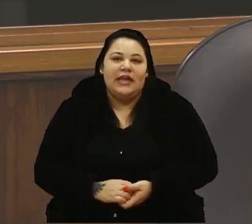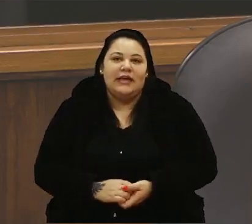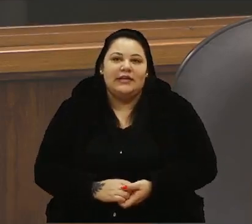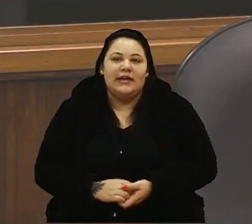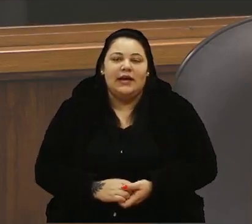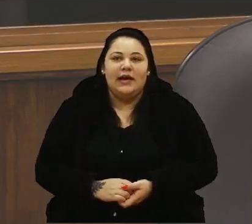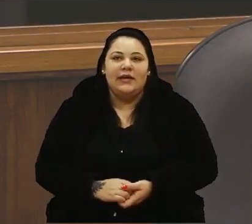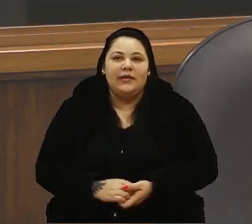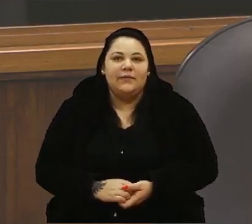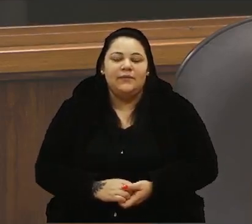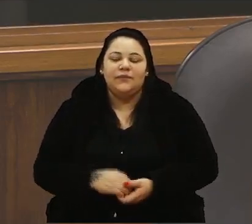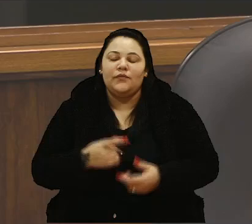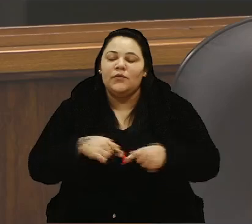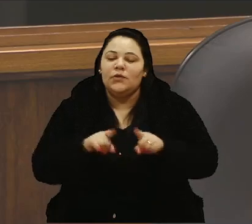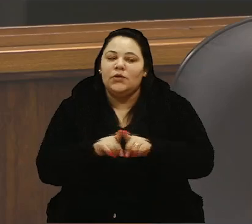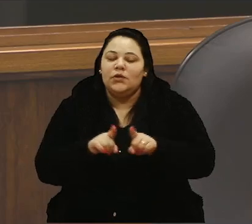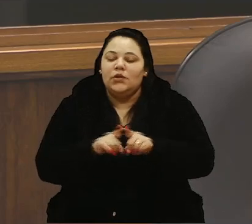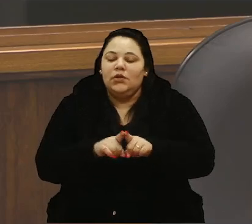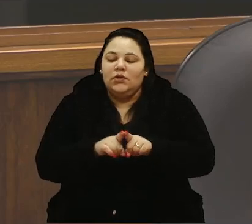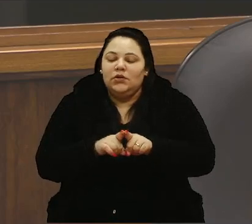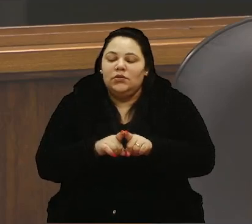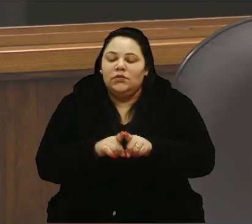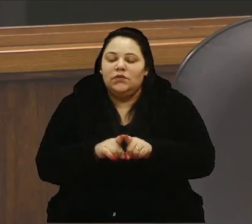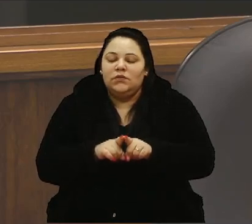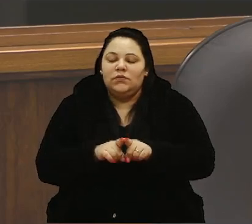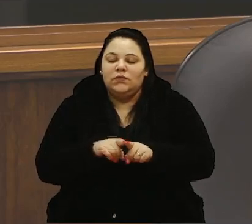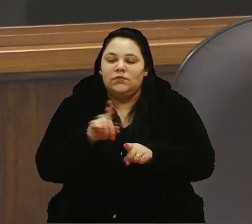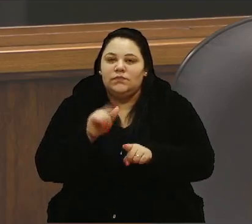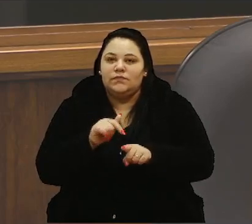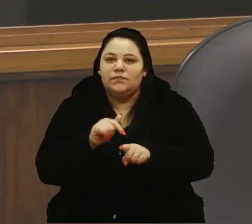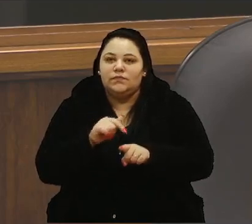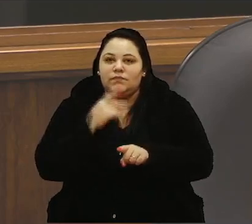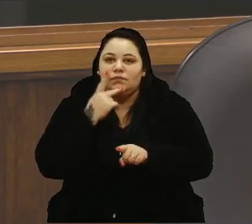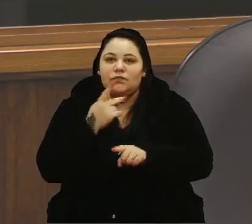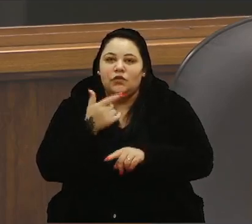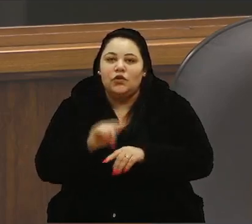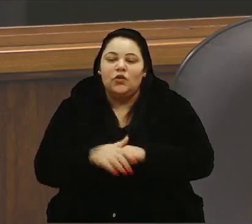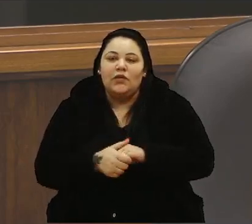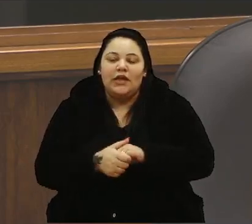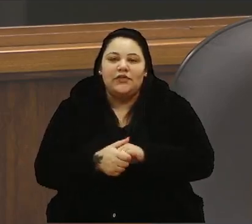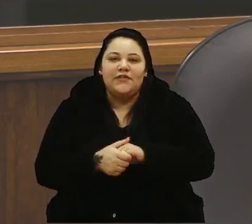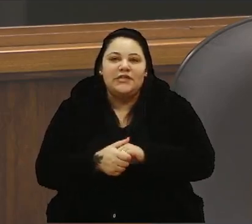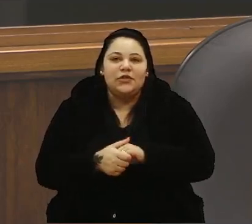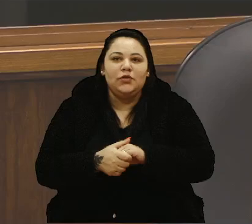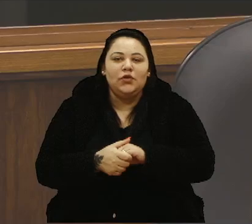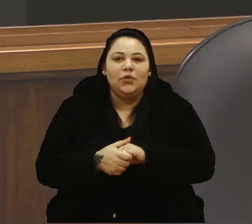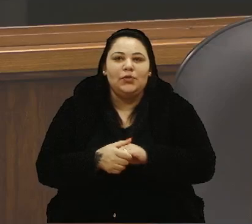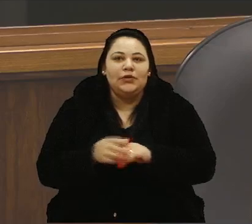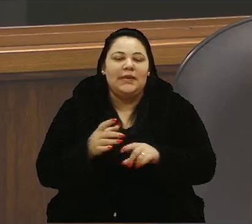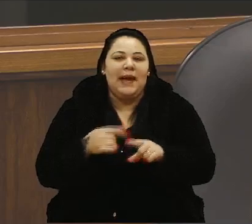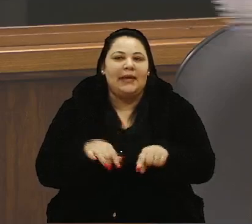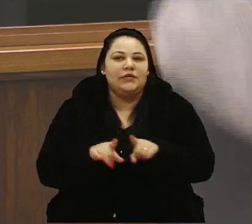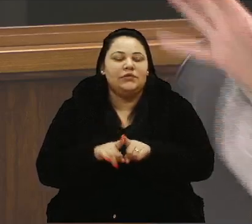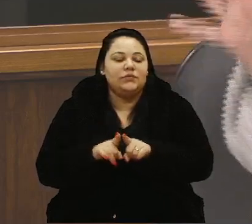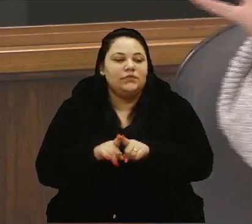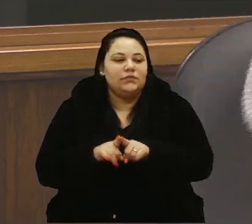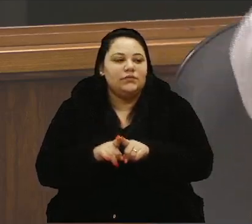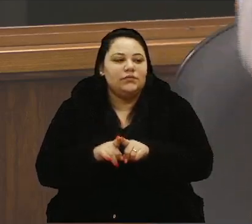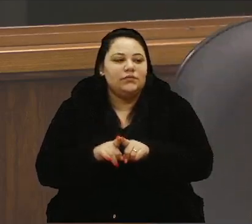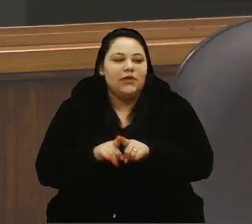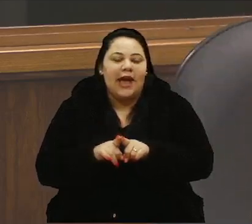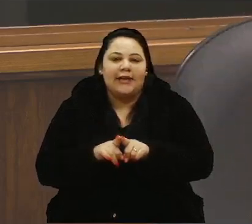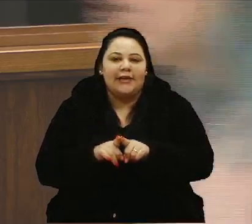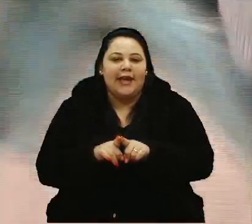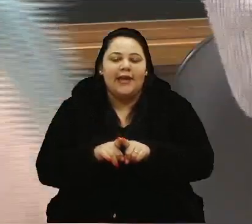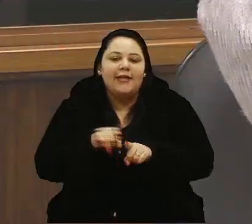em campanha. Então, quero reforçar mais uma vez que aqui a gente não está cobrando algo